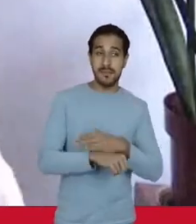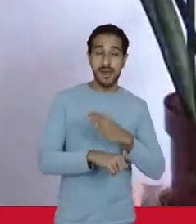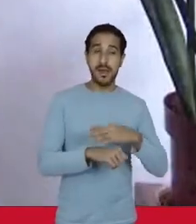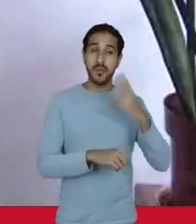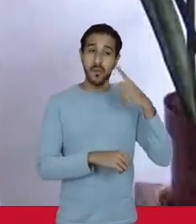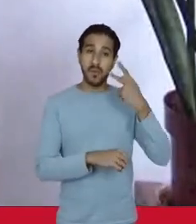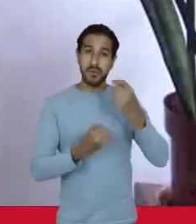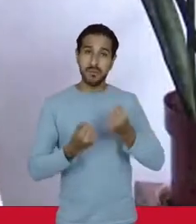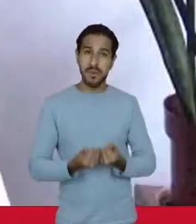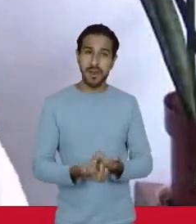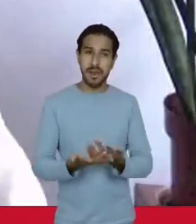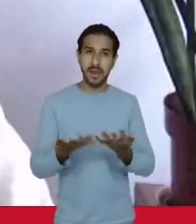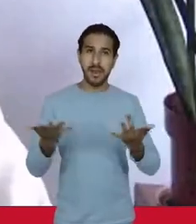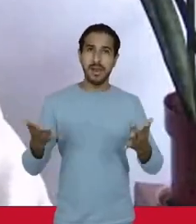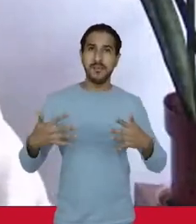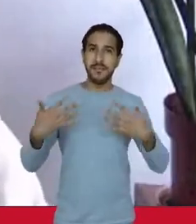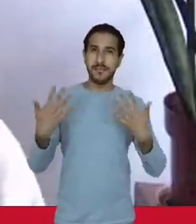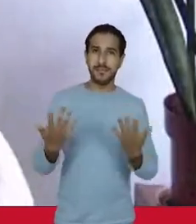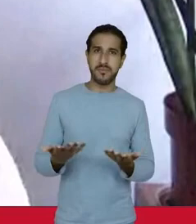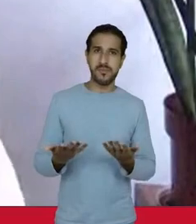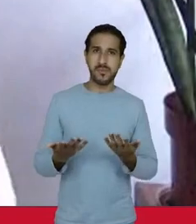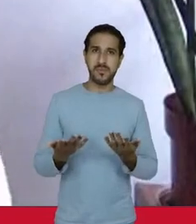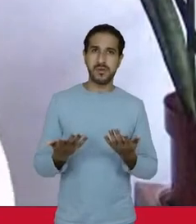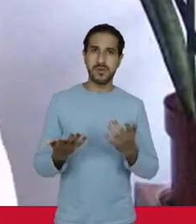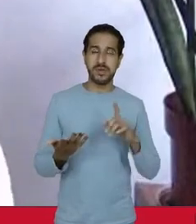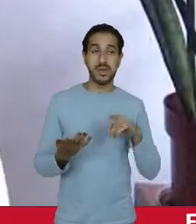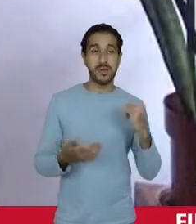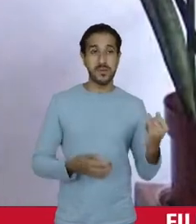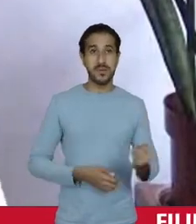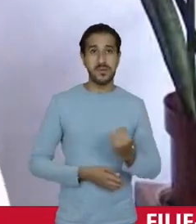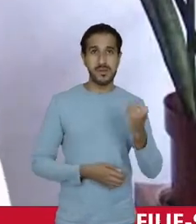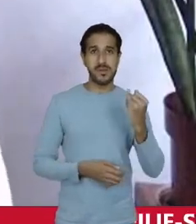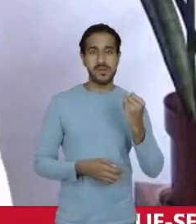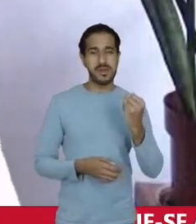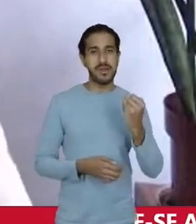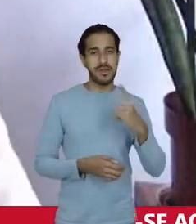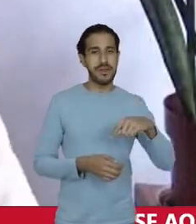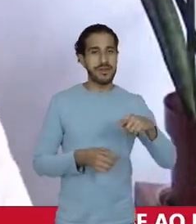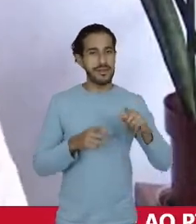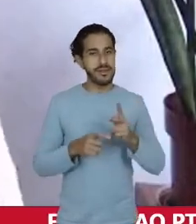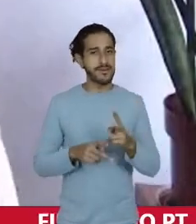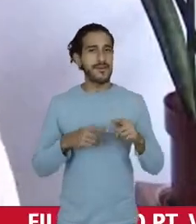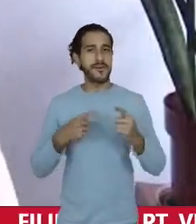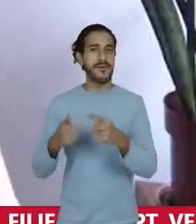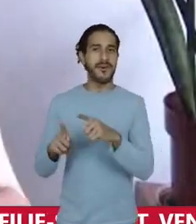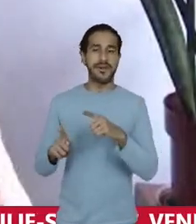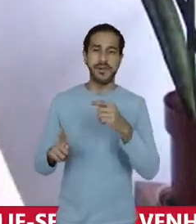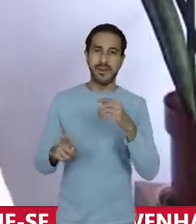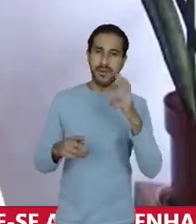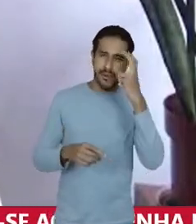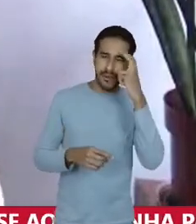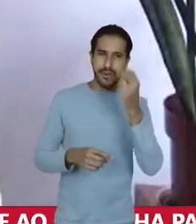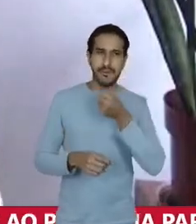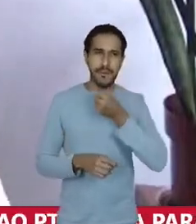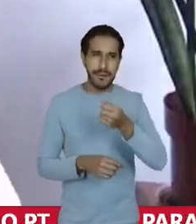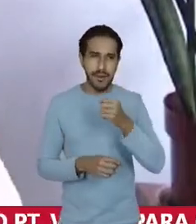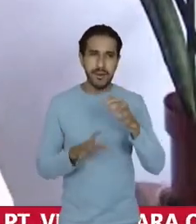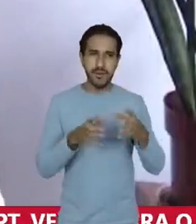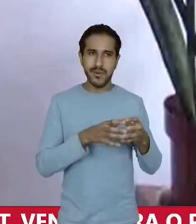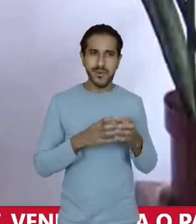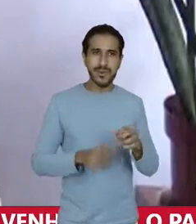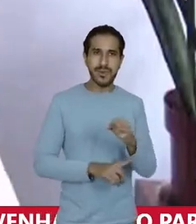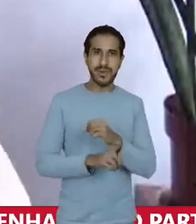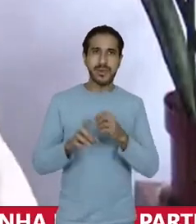políticas florescem. Então, ele é imperativo atacar a cultura, atacar a imprensa, atacar movimentos